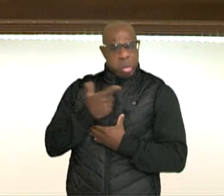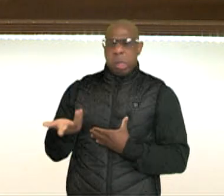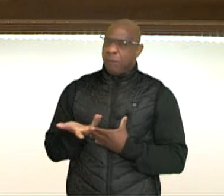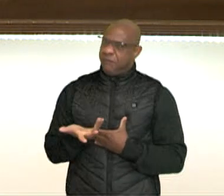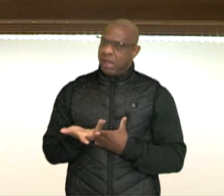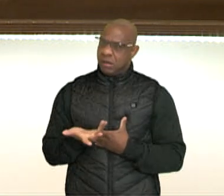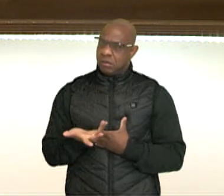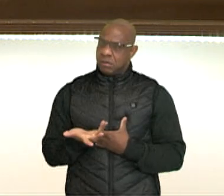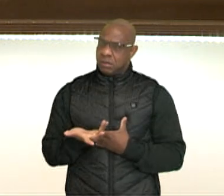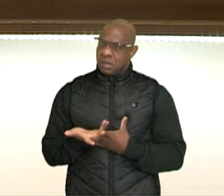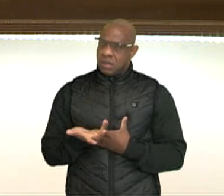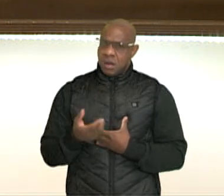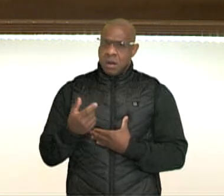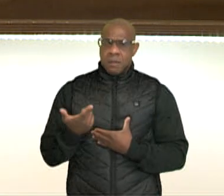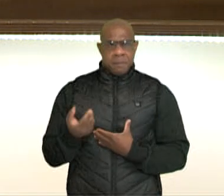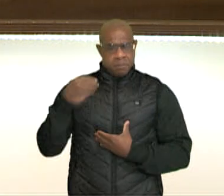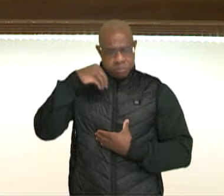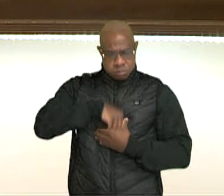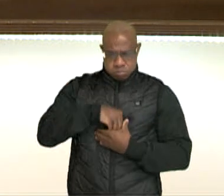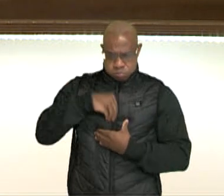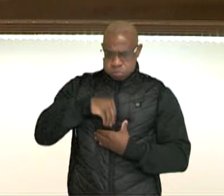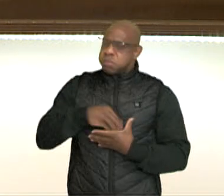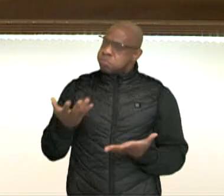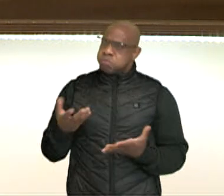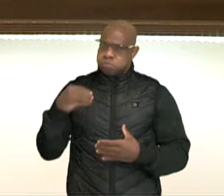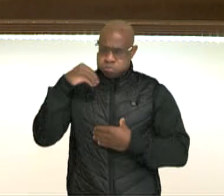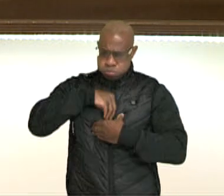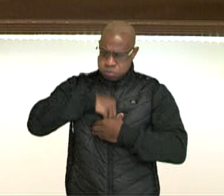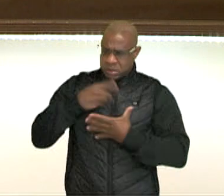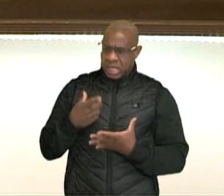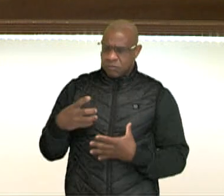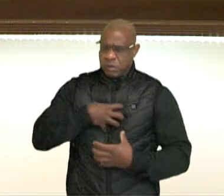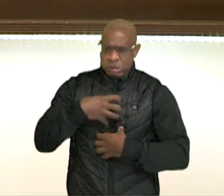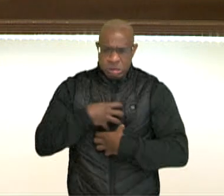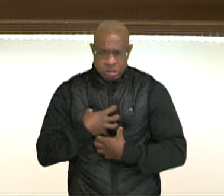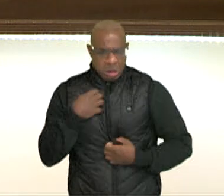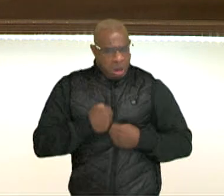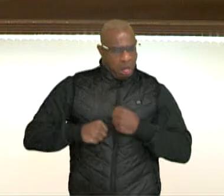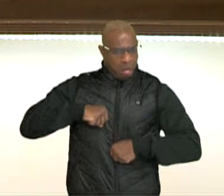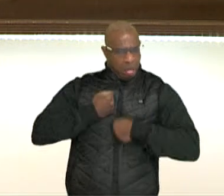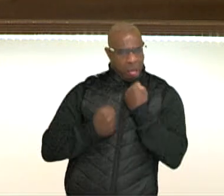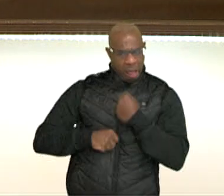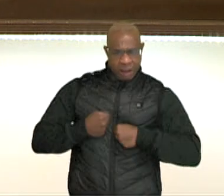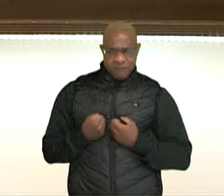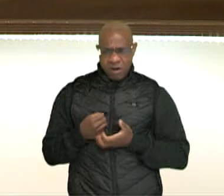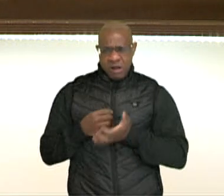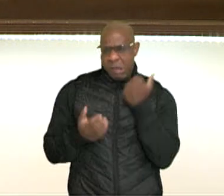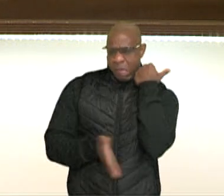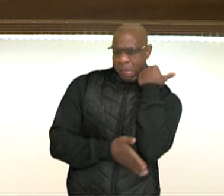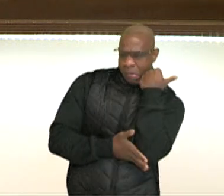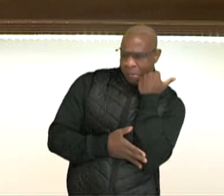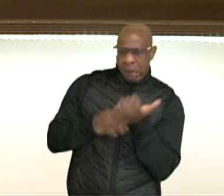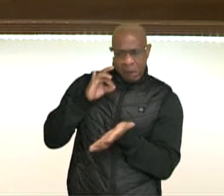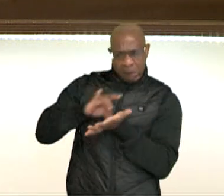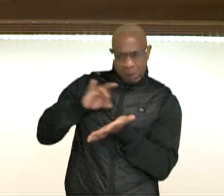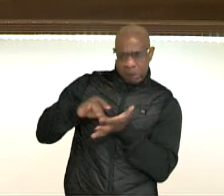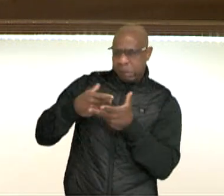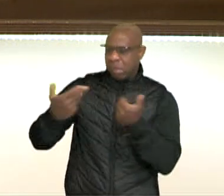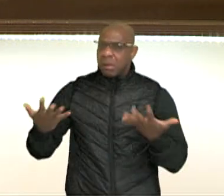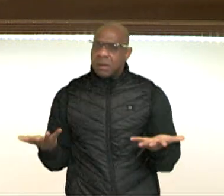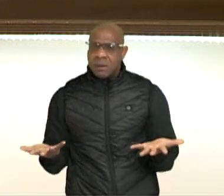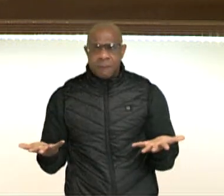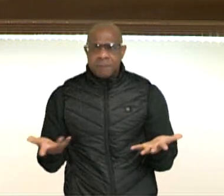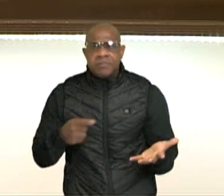velho ditado que diz assim: por fora a bela viola, por dentro pão bolorento. O que isso quer dizer? Que às vezes a pessoa